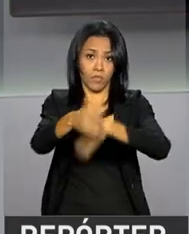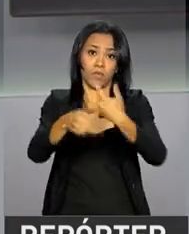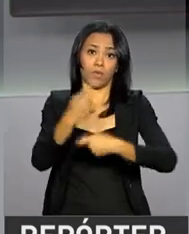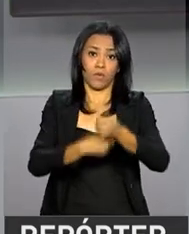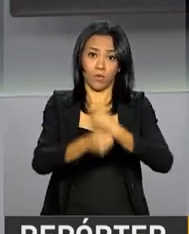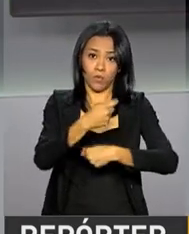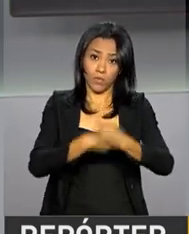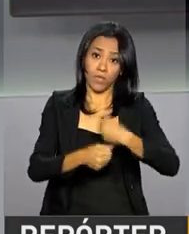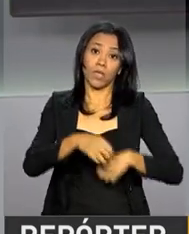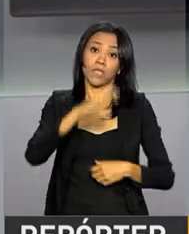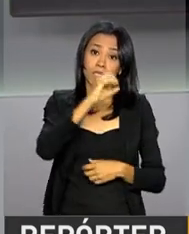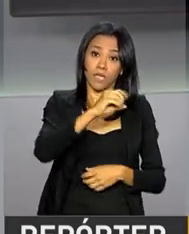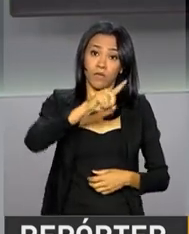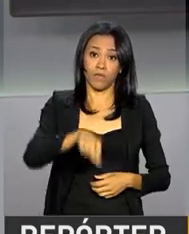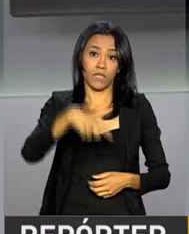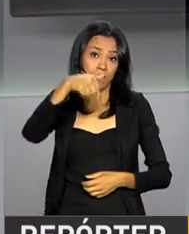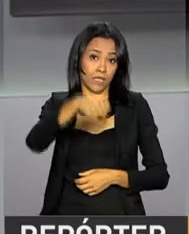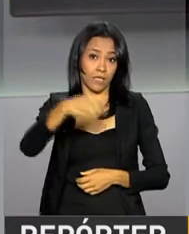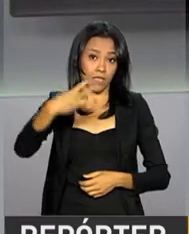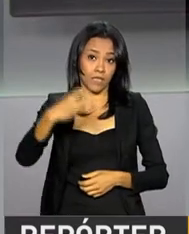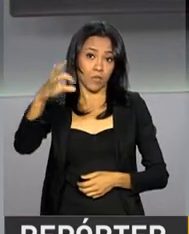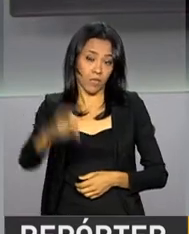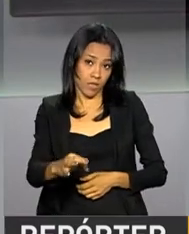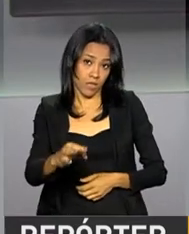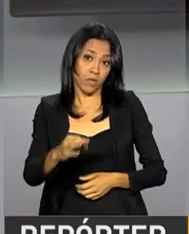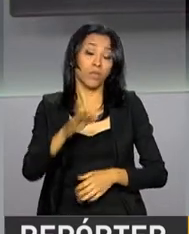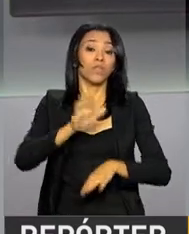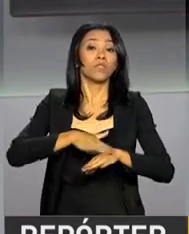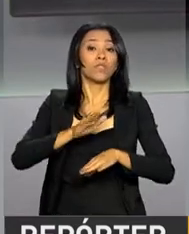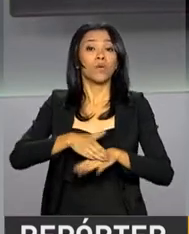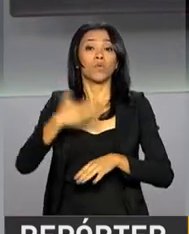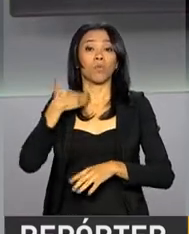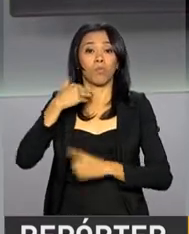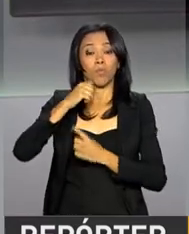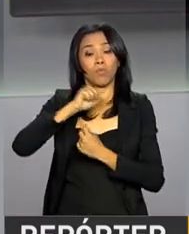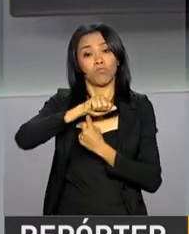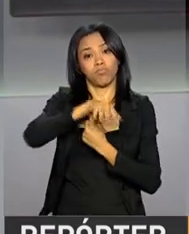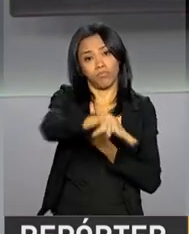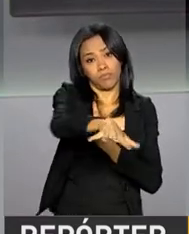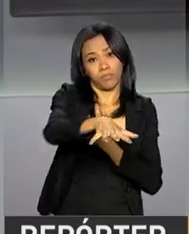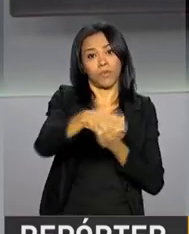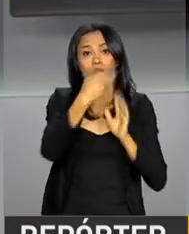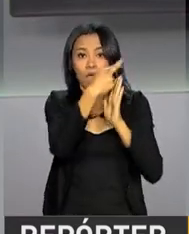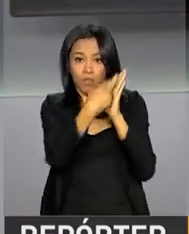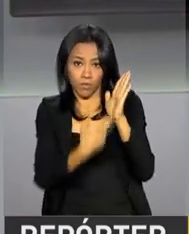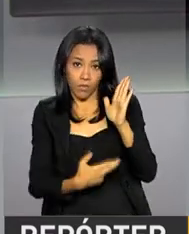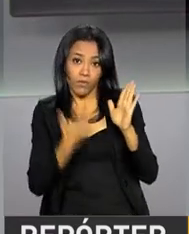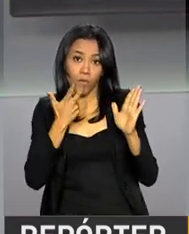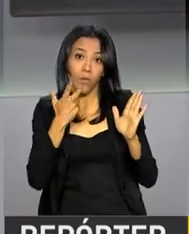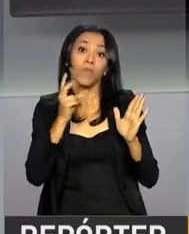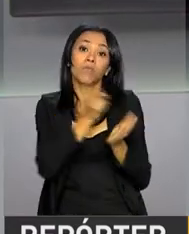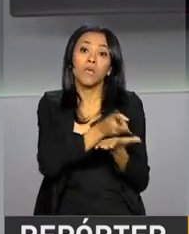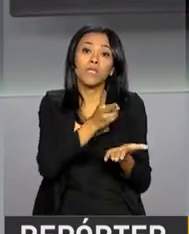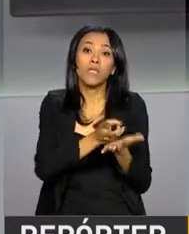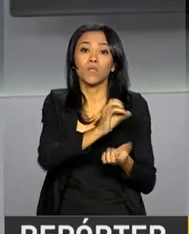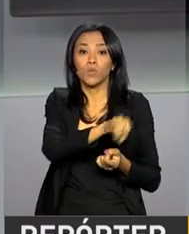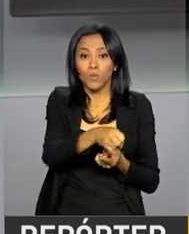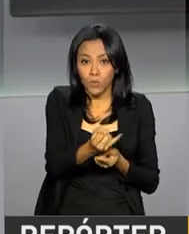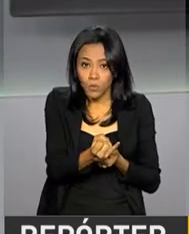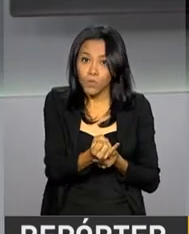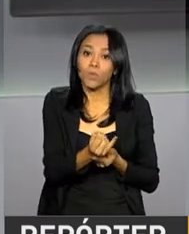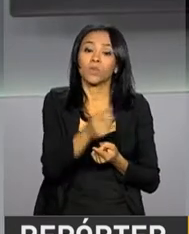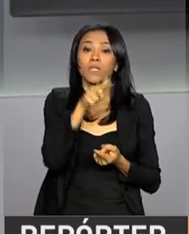0,73 por cento de acordo com o boletim focus divulgado hoje também está mantida a previsão da taxa básica de juros a selic